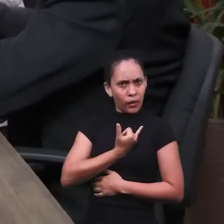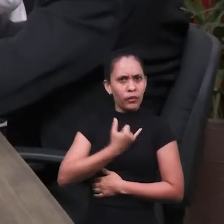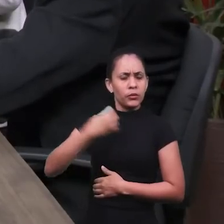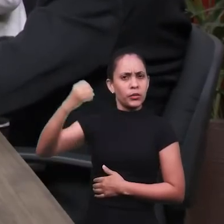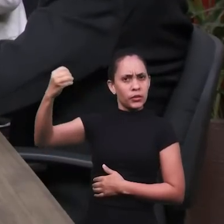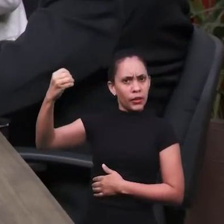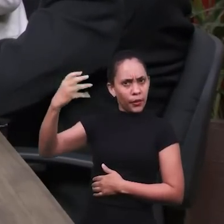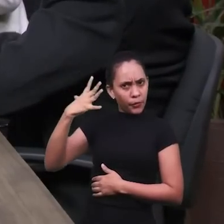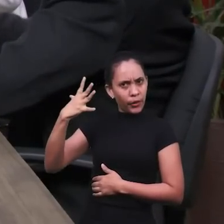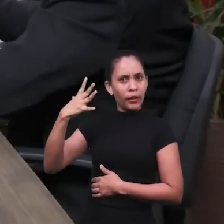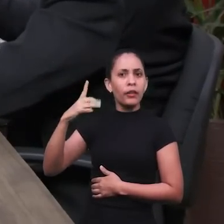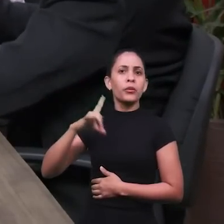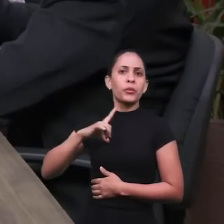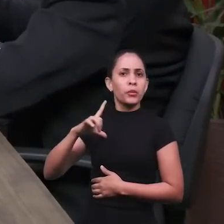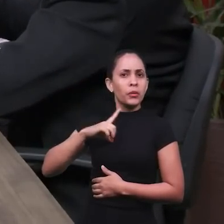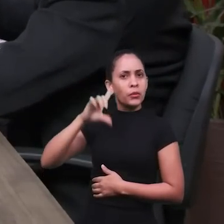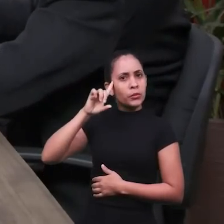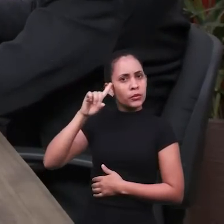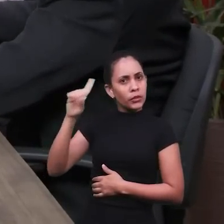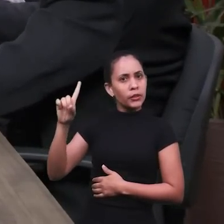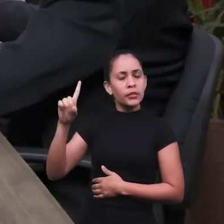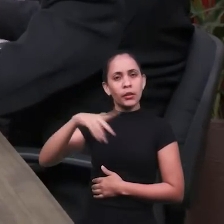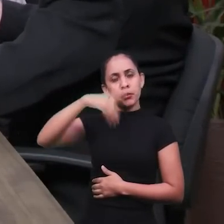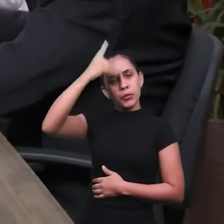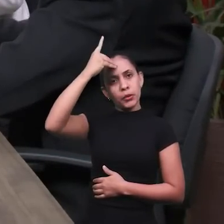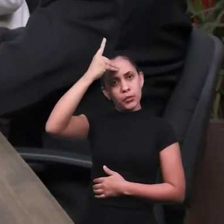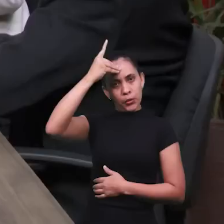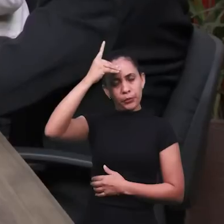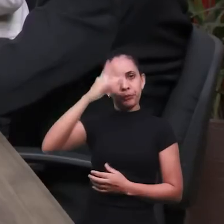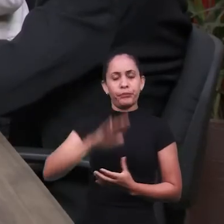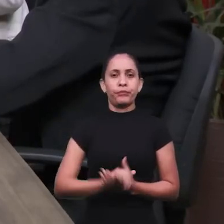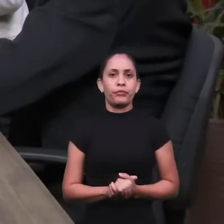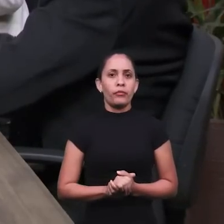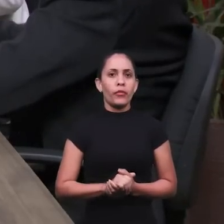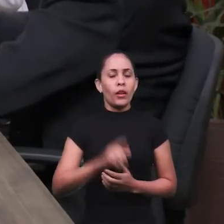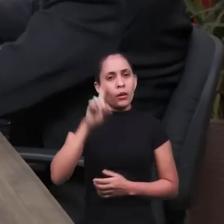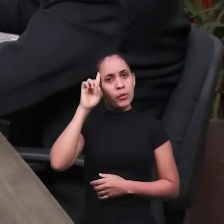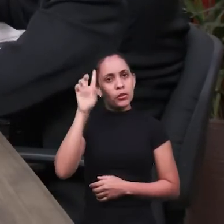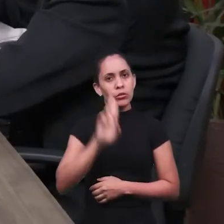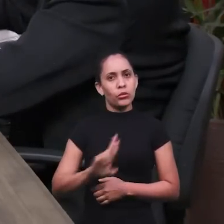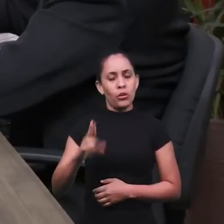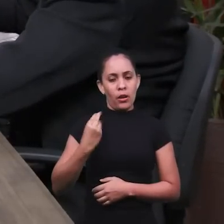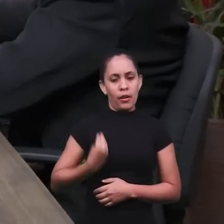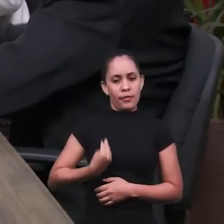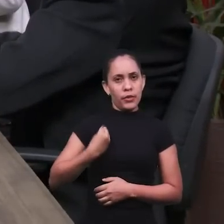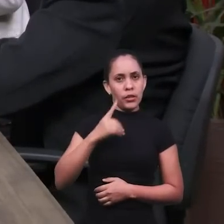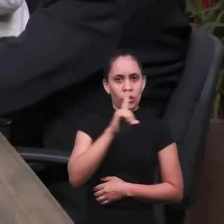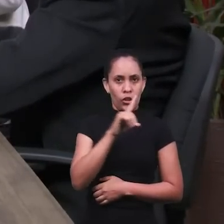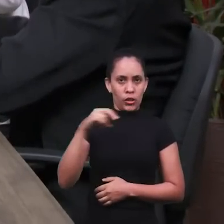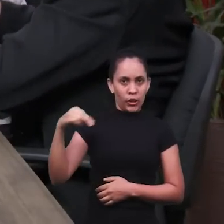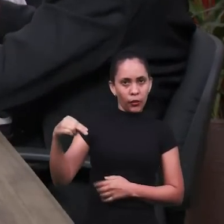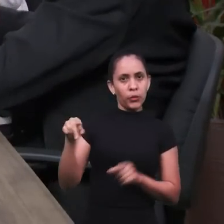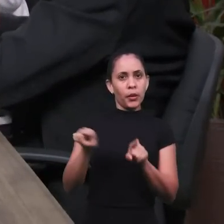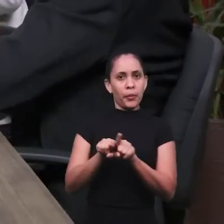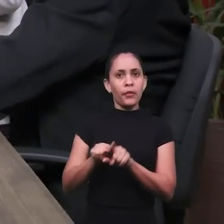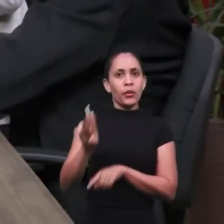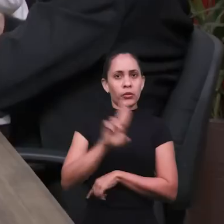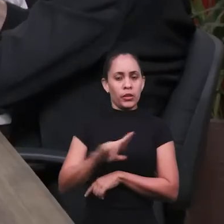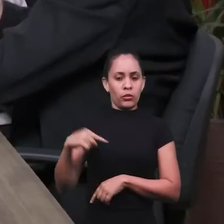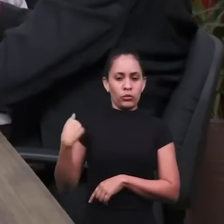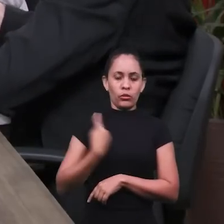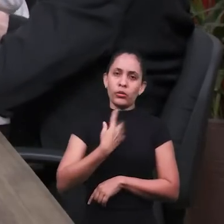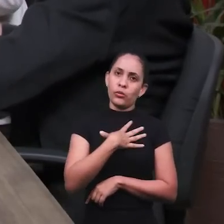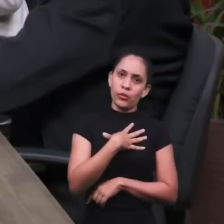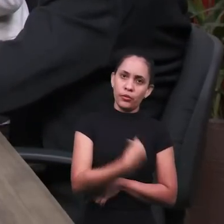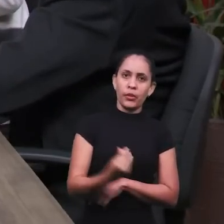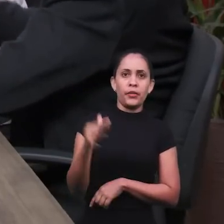se revela, que é um Deus que fala, inclusive, pelos dons espirituais. Assim como o Senhor usou a vida de Daniel, o Senhor vai usar os